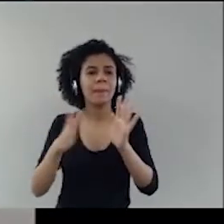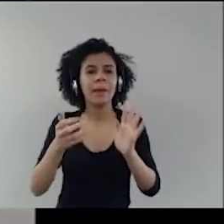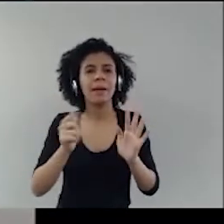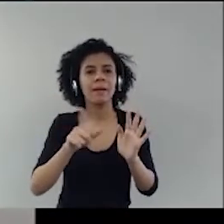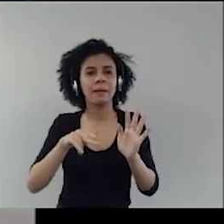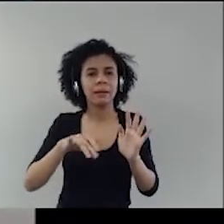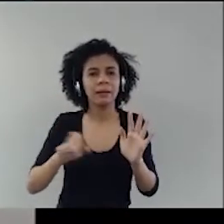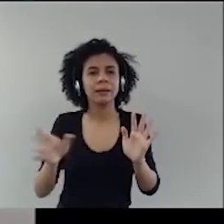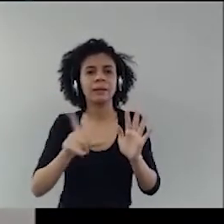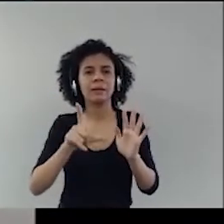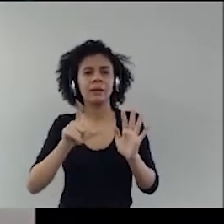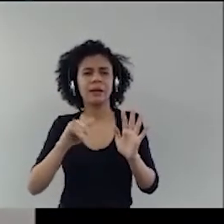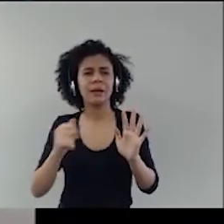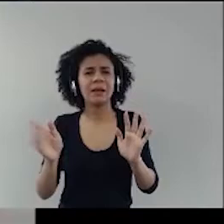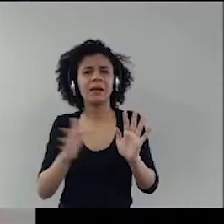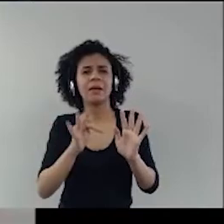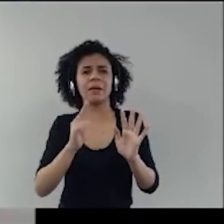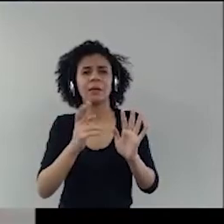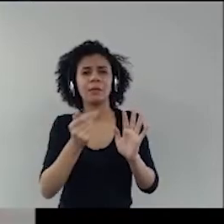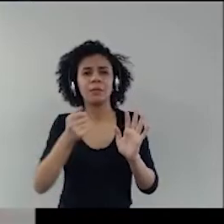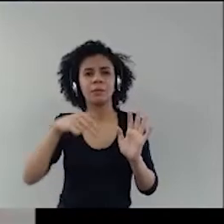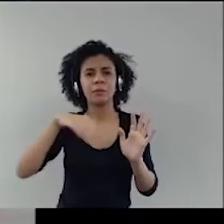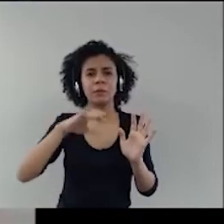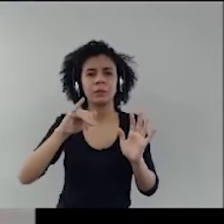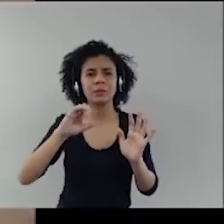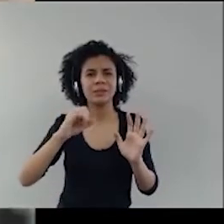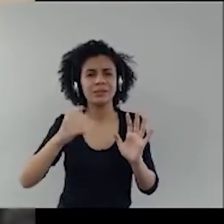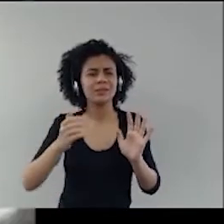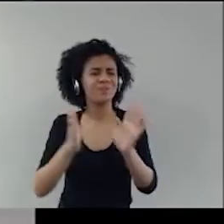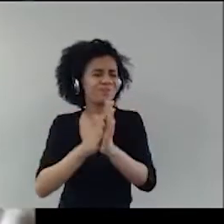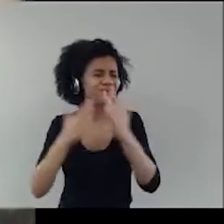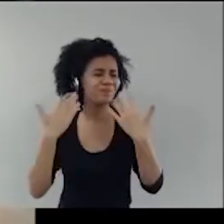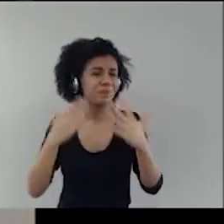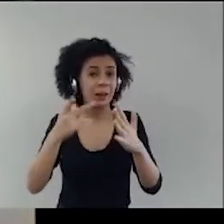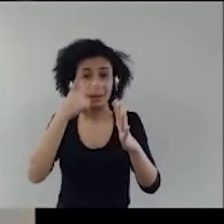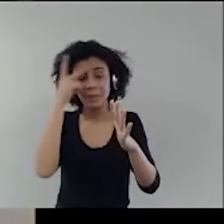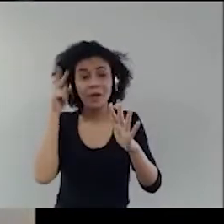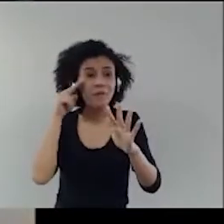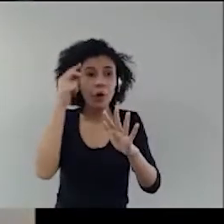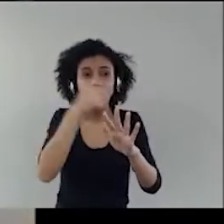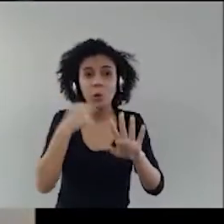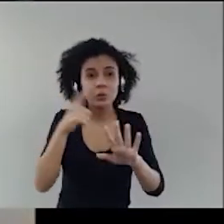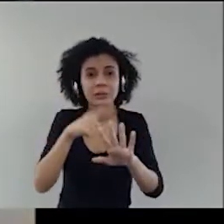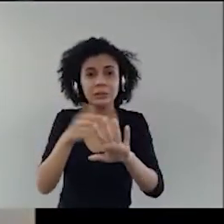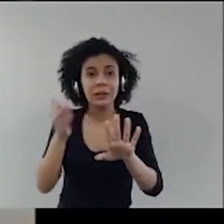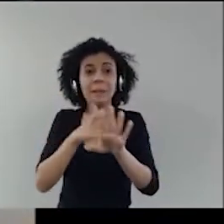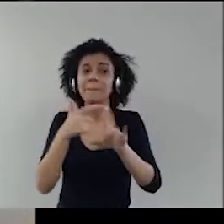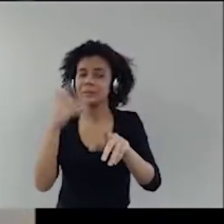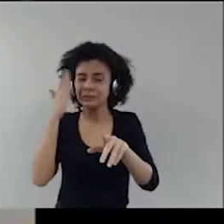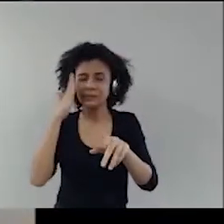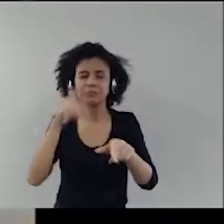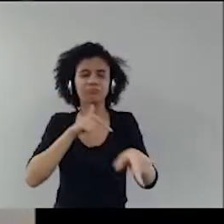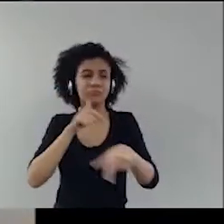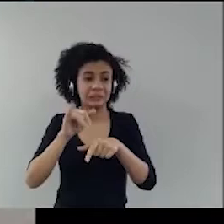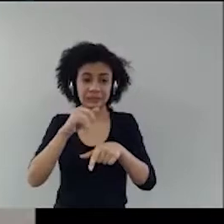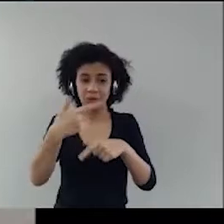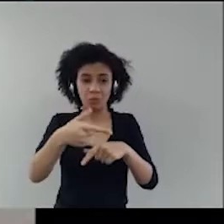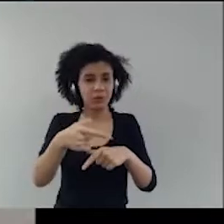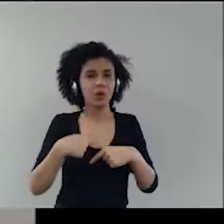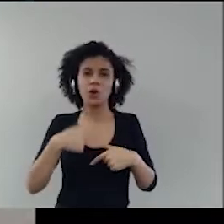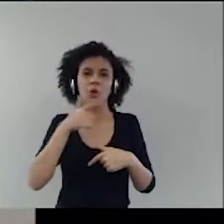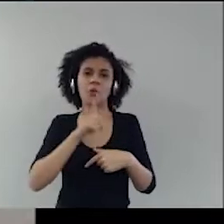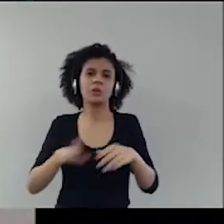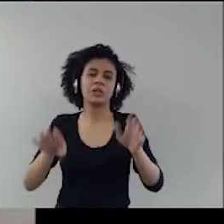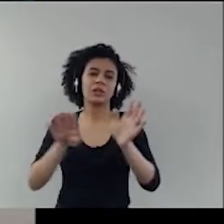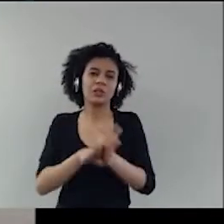a Francisca e todas as demais pessoas que estão anônimas, mas que a gente sabe que sem o trabalho de vocês a gente não conseguiria ter chegado